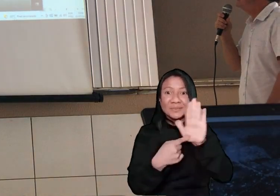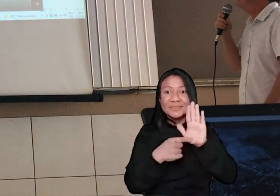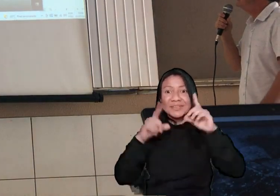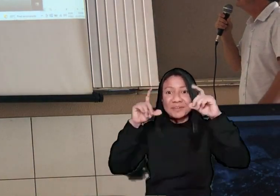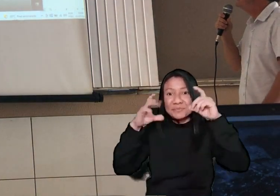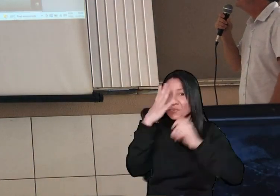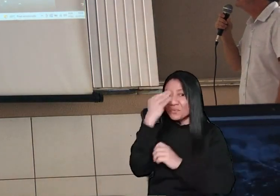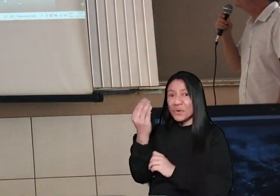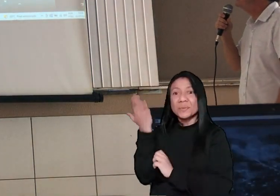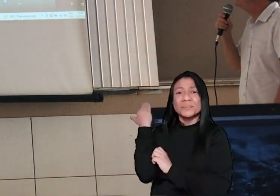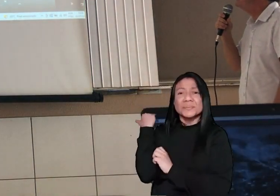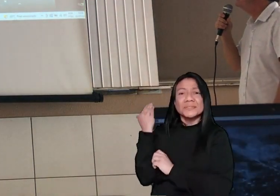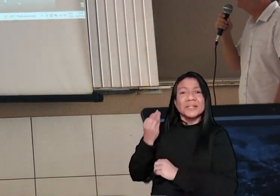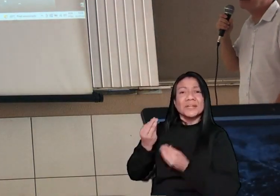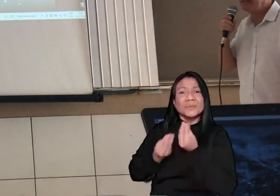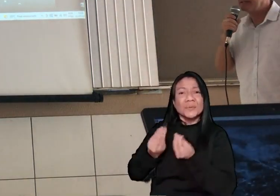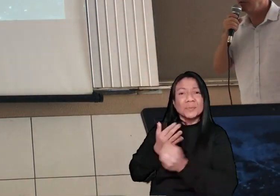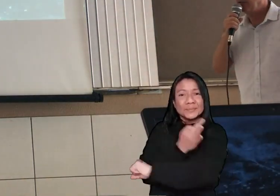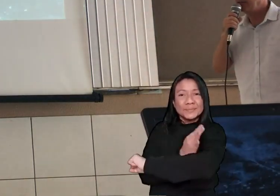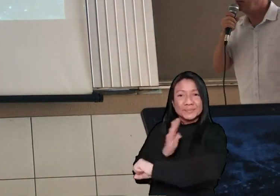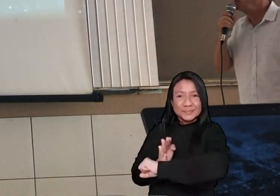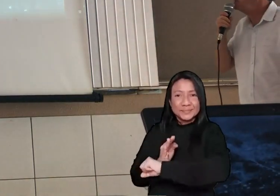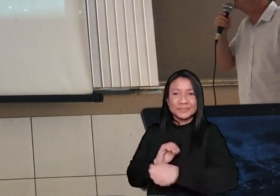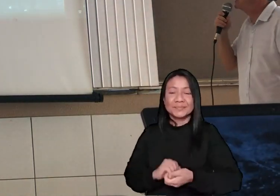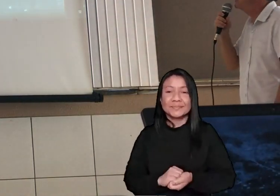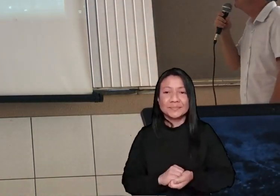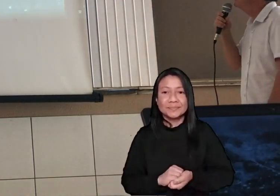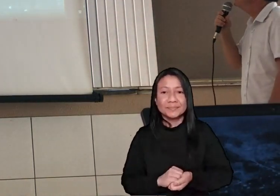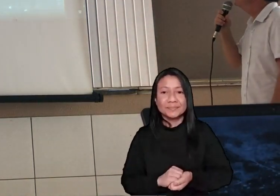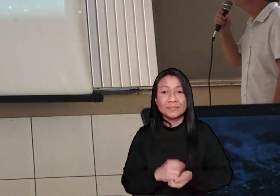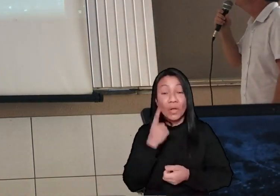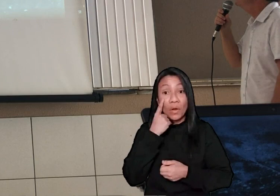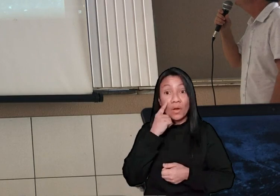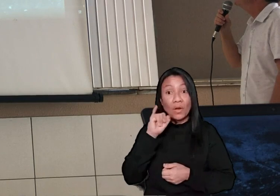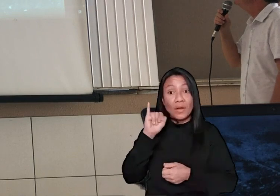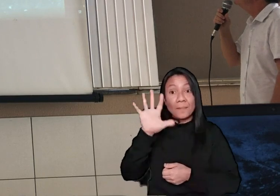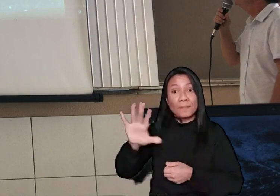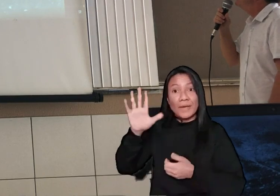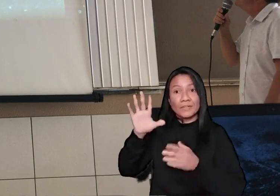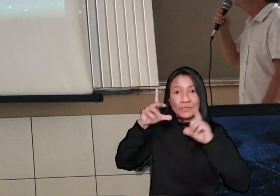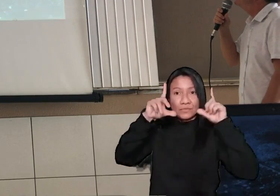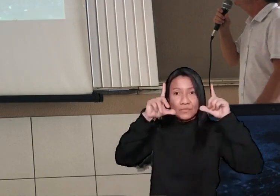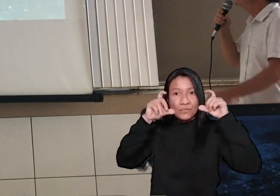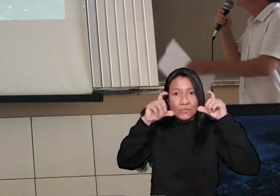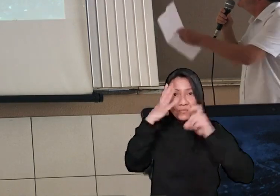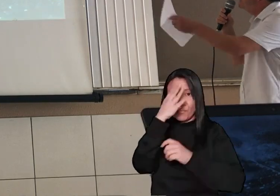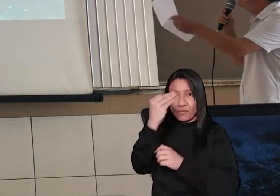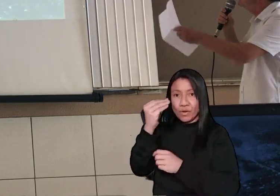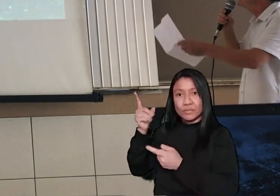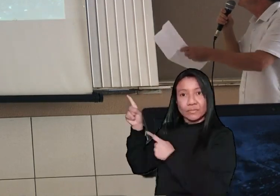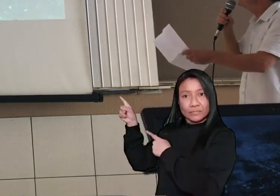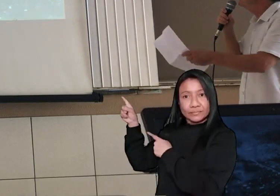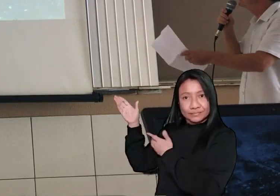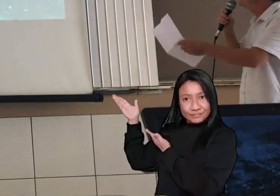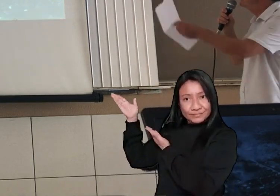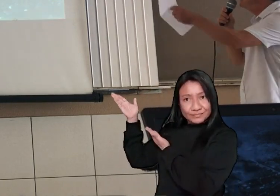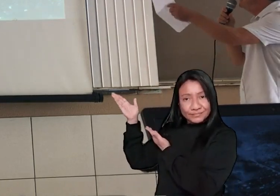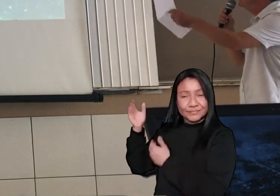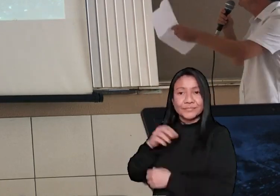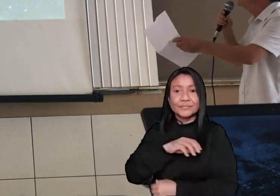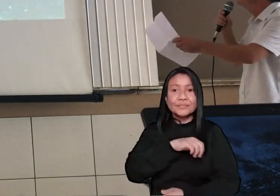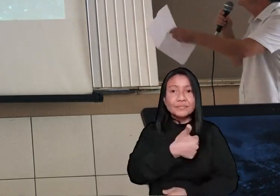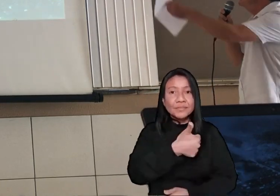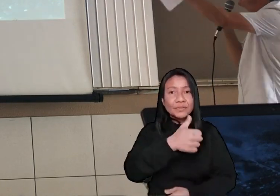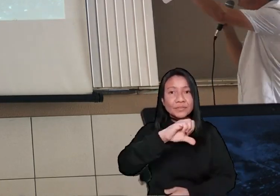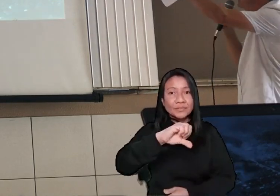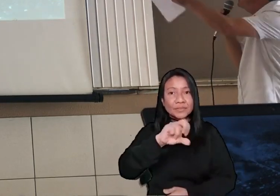Olha aí, essa foto é de 1952, pessoal. Olha, do lado de lá é onde nós estamos, na